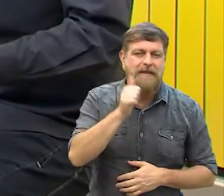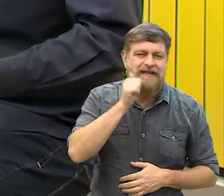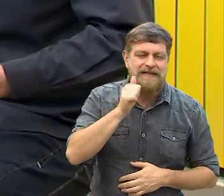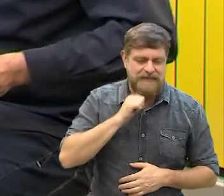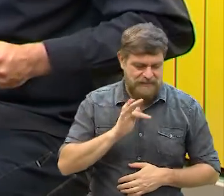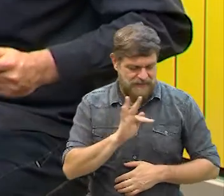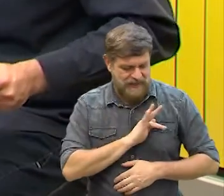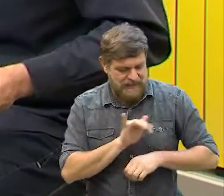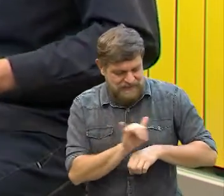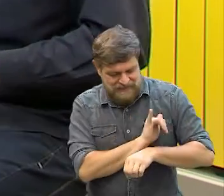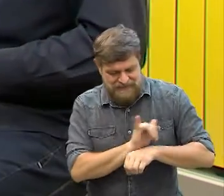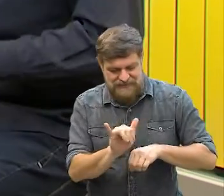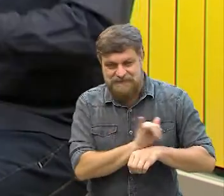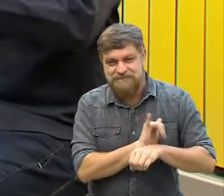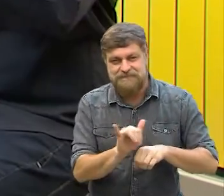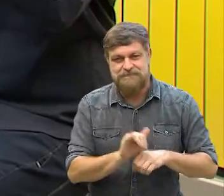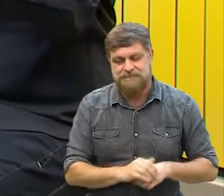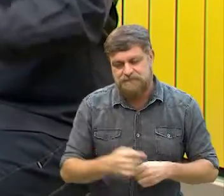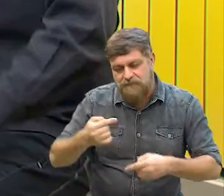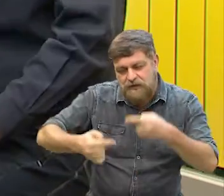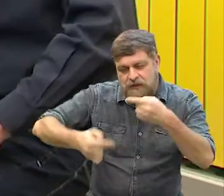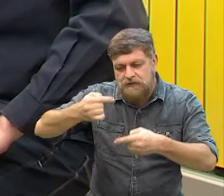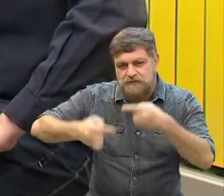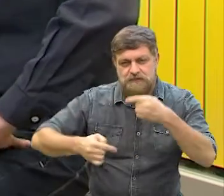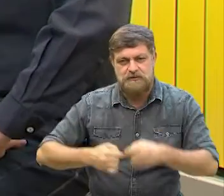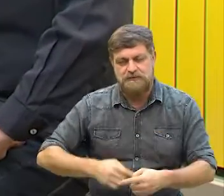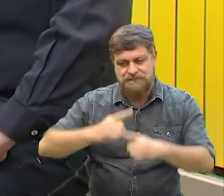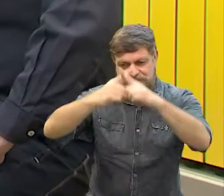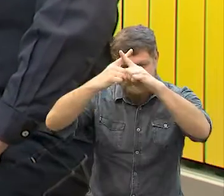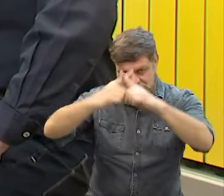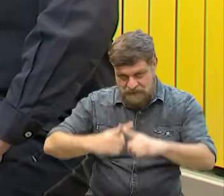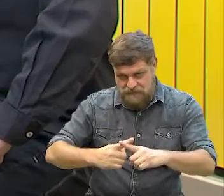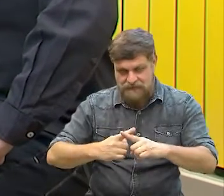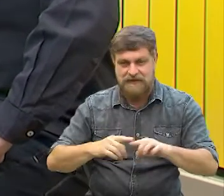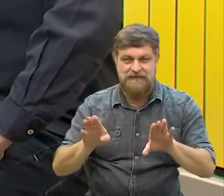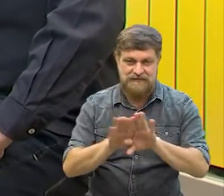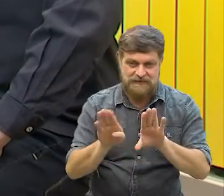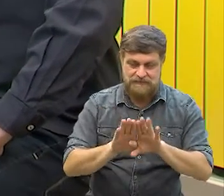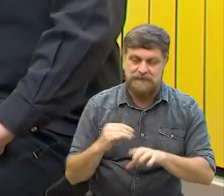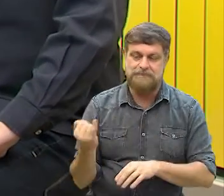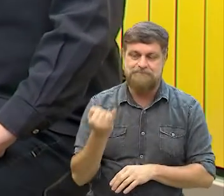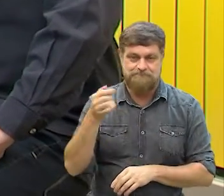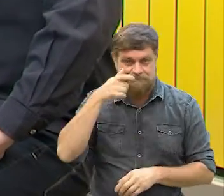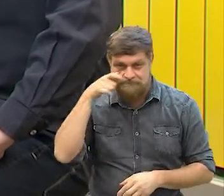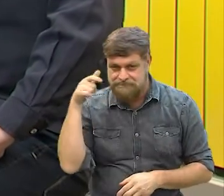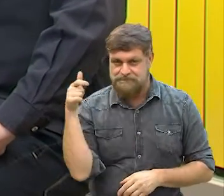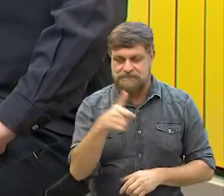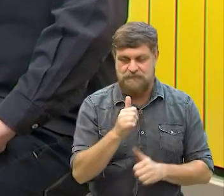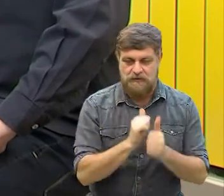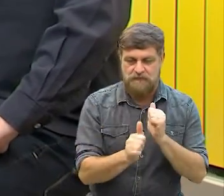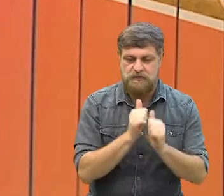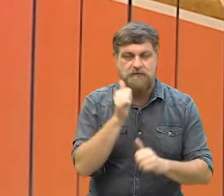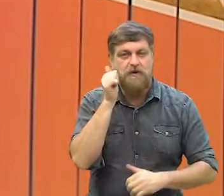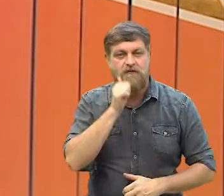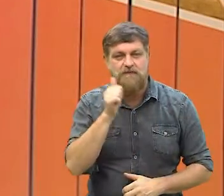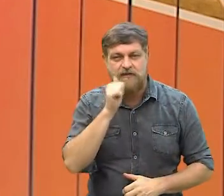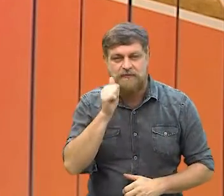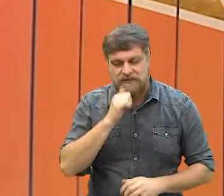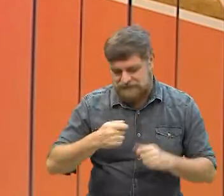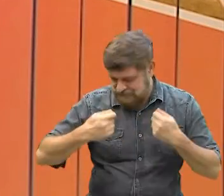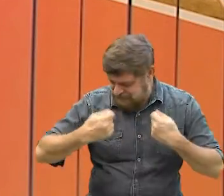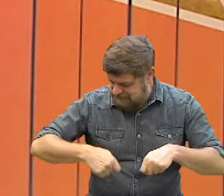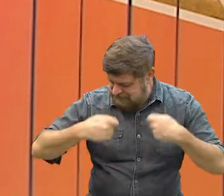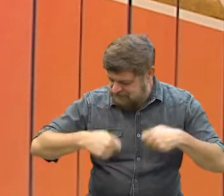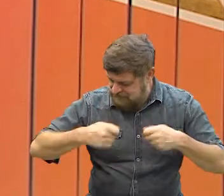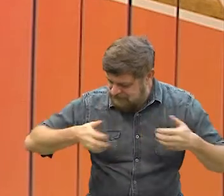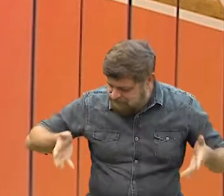sobre tática, discutir aqui sobre os jogos da equipe, que isso é muito interessante. O futebol feminino, ele